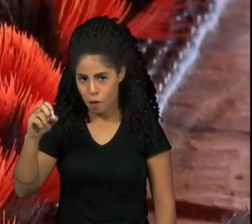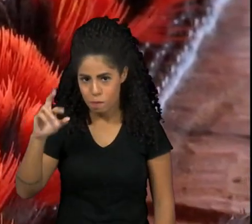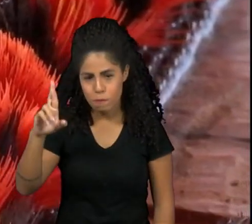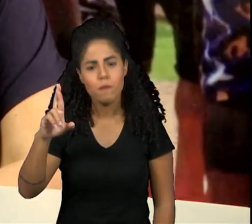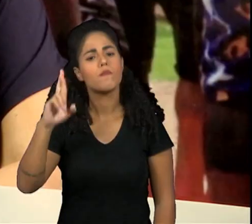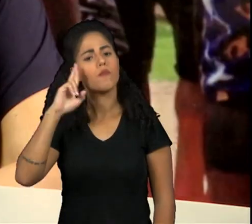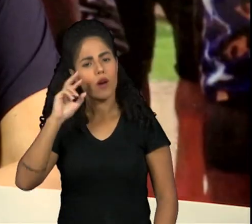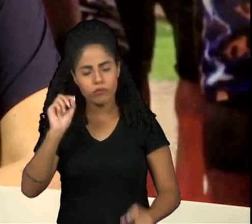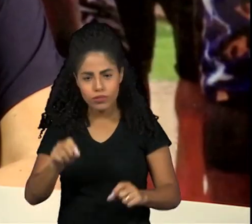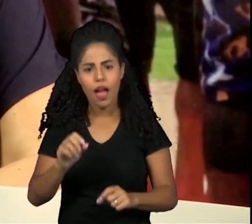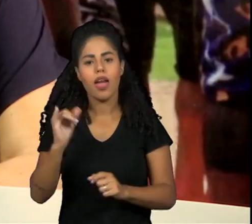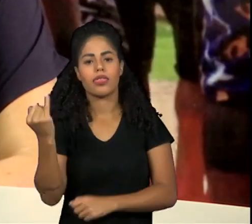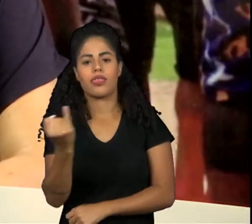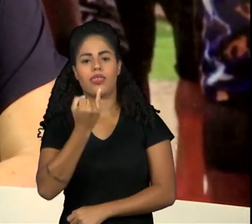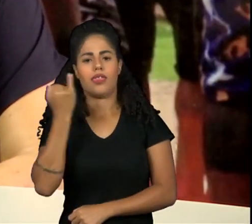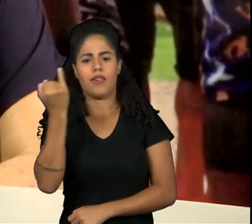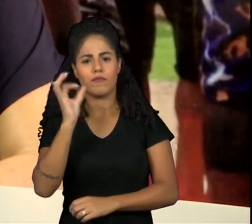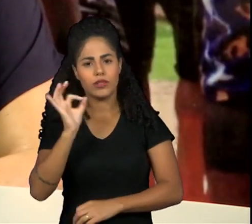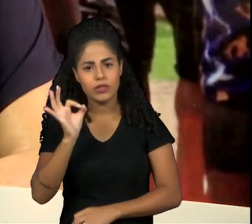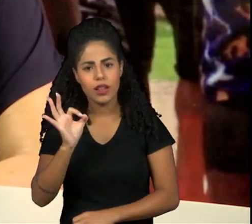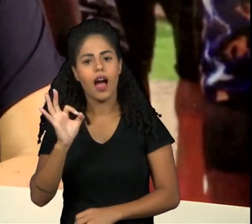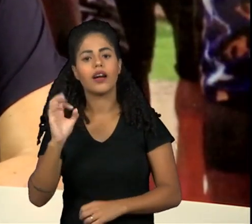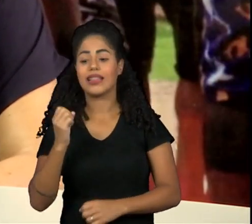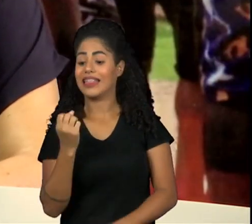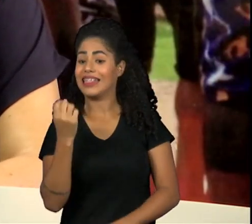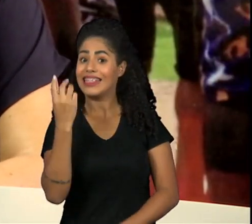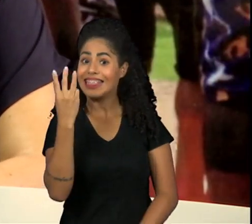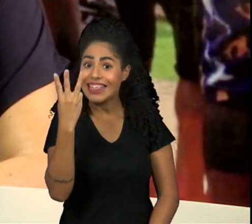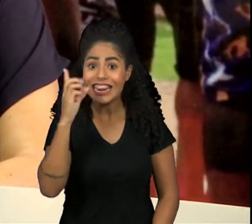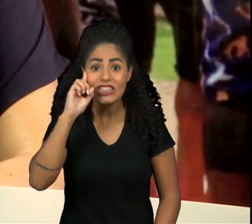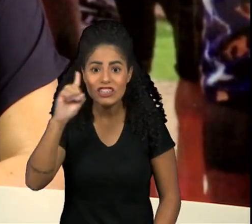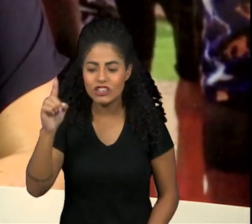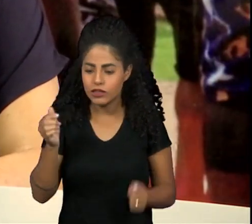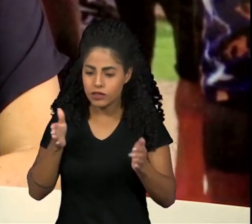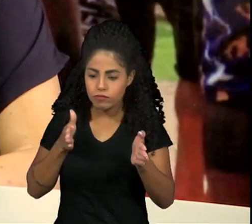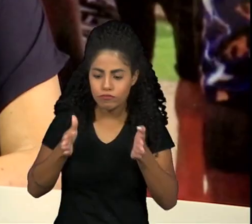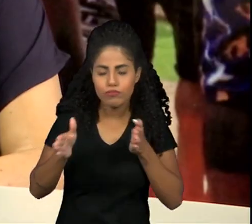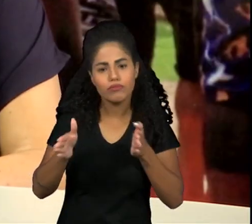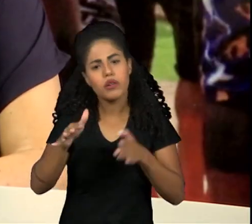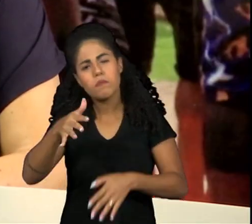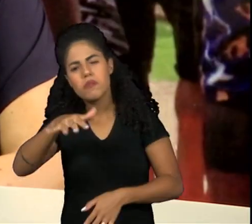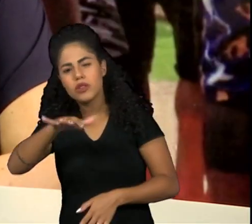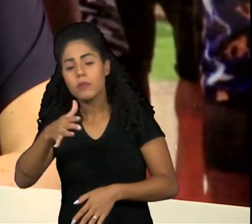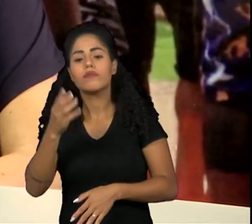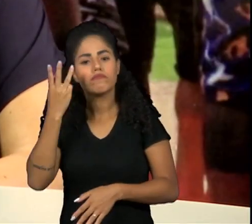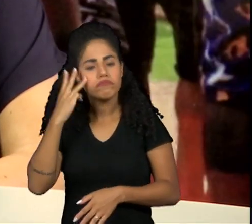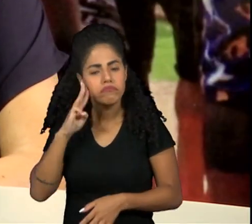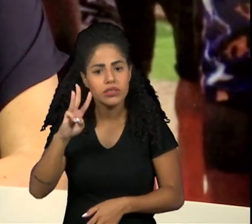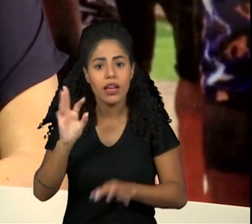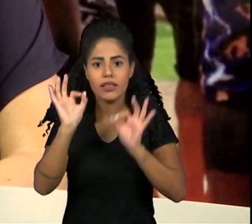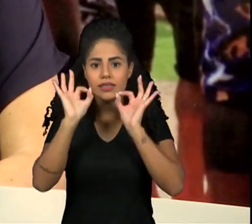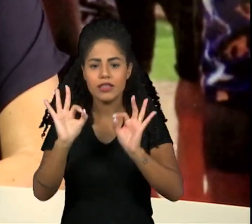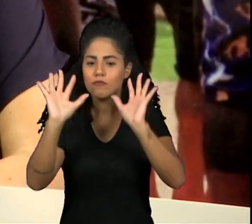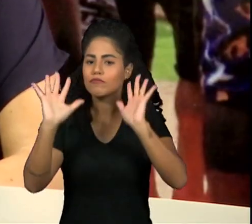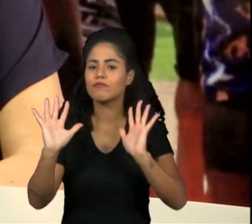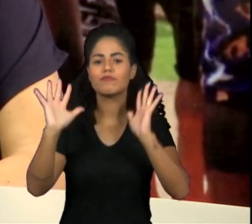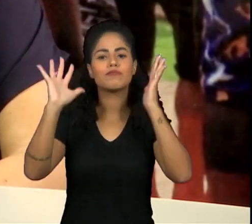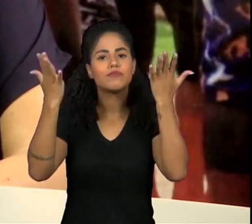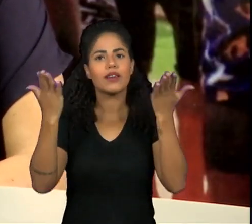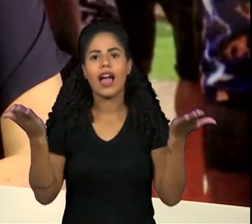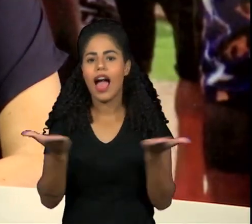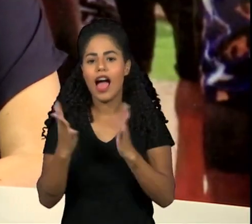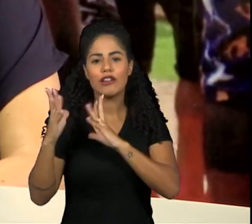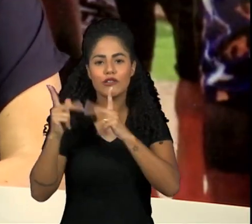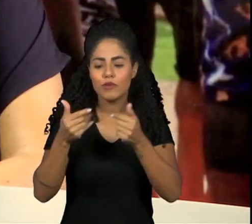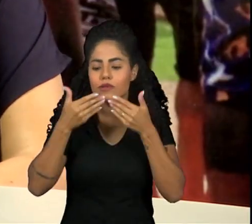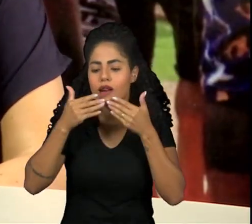dessa grande celebração, que são 3 dias de festa, mais ou menos. Se comemora, então, a nomeação